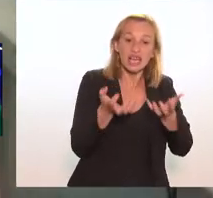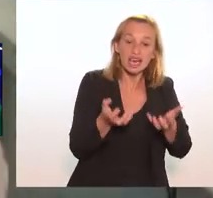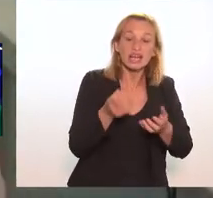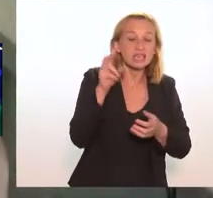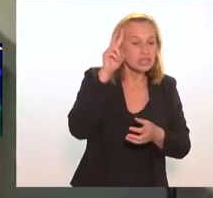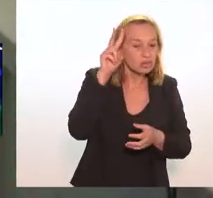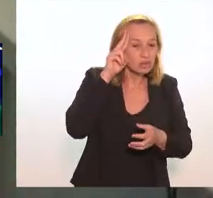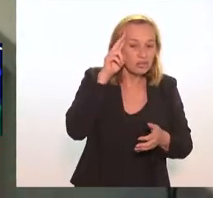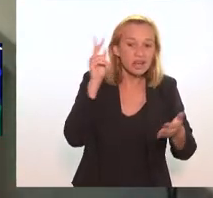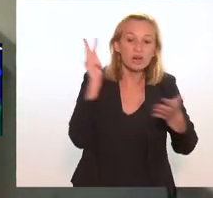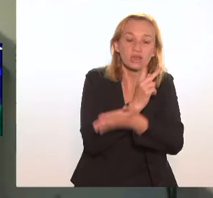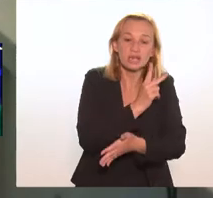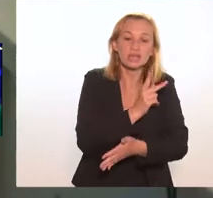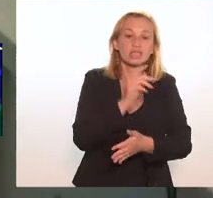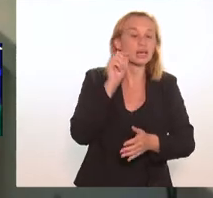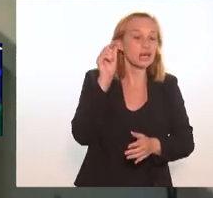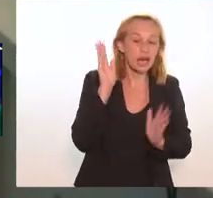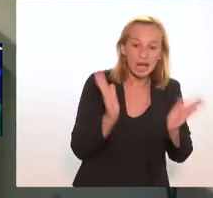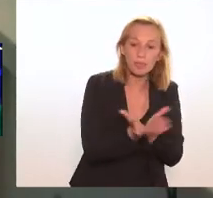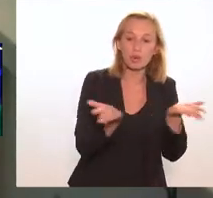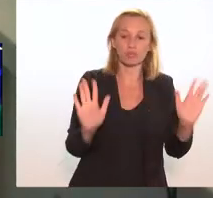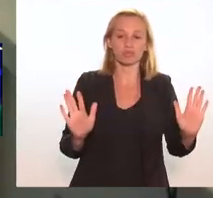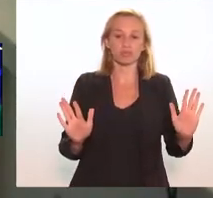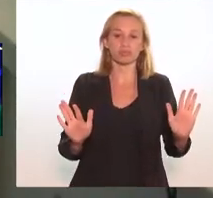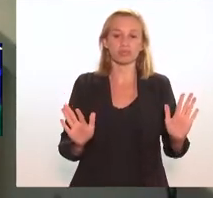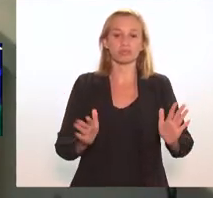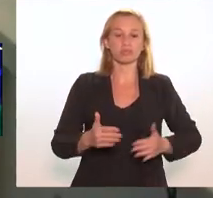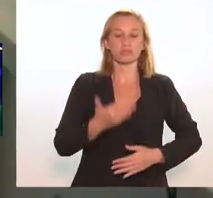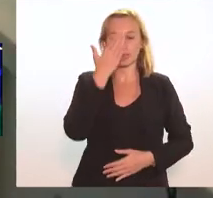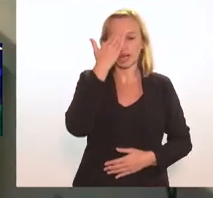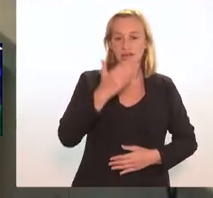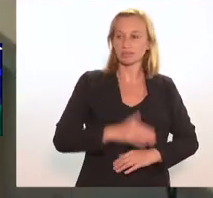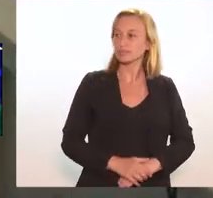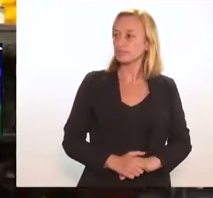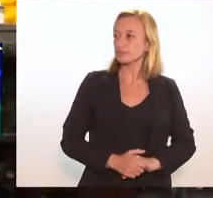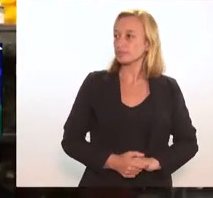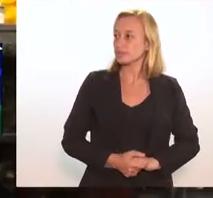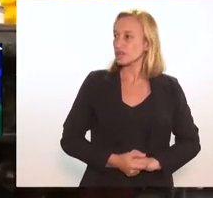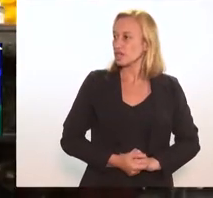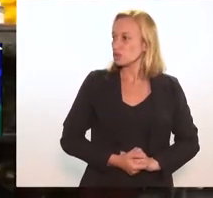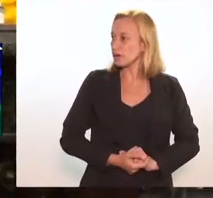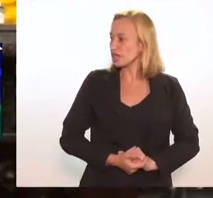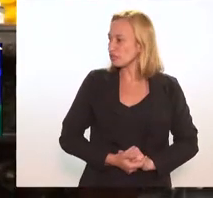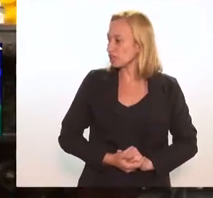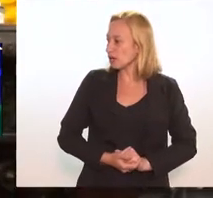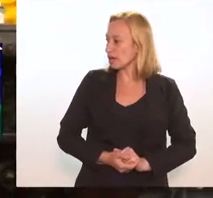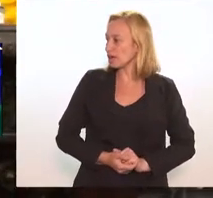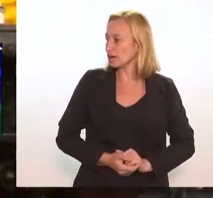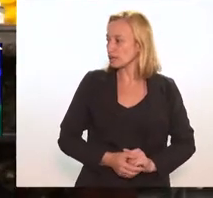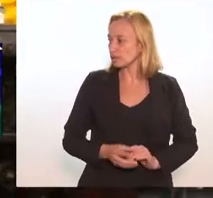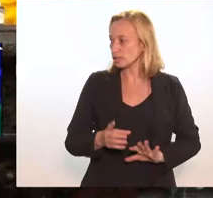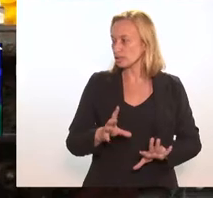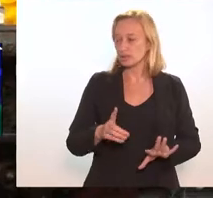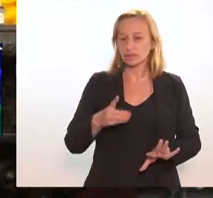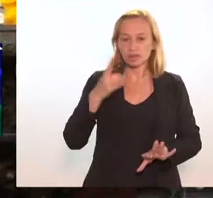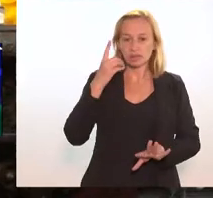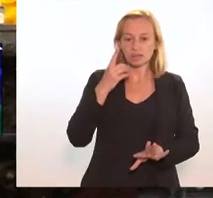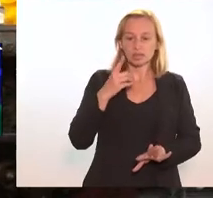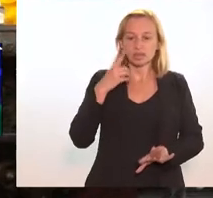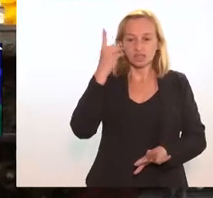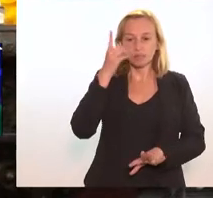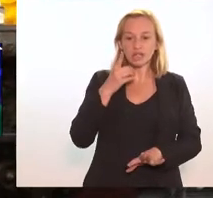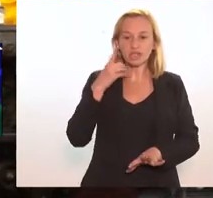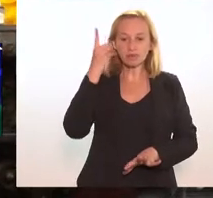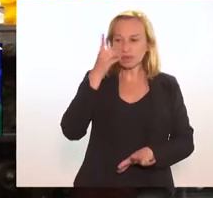segunda-feira acontecendo. E ponto final. Muito obrigado. Obrigada, deputado Luiz Paulo. O próximo orador inscrito é o nobre